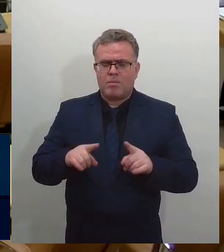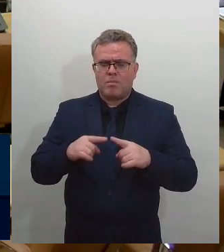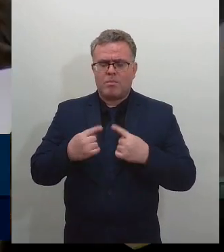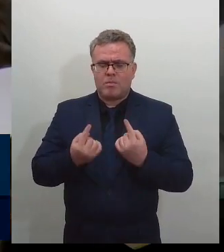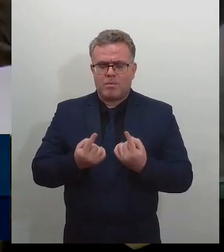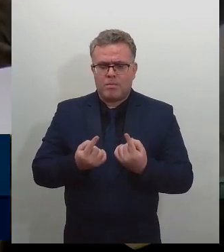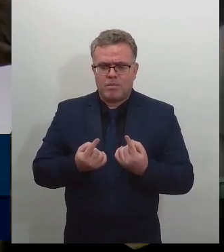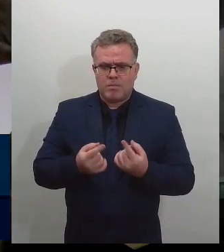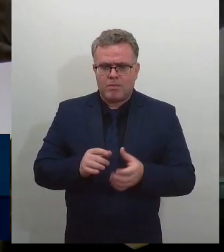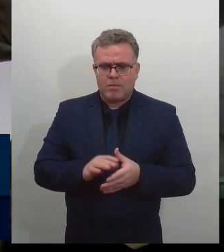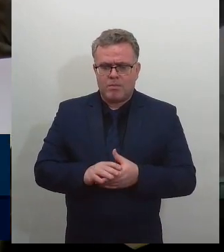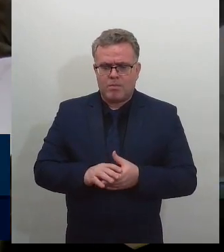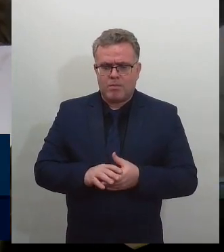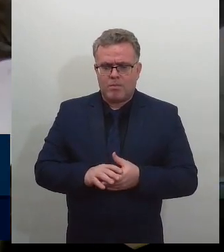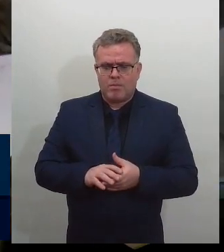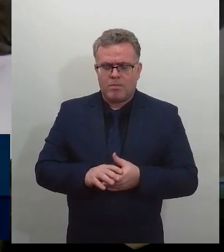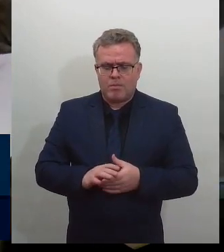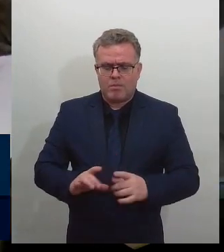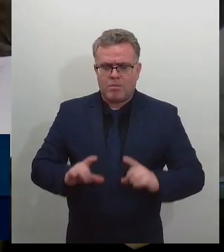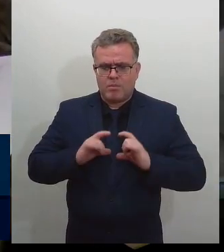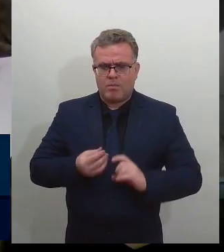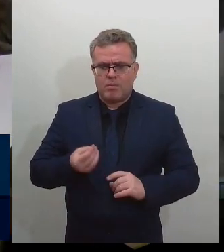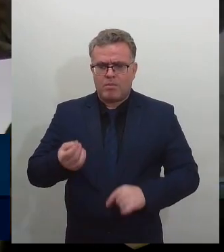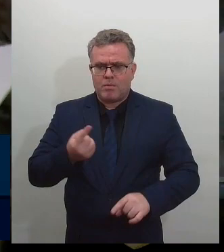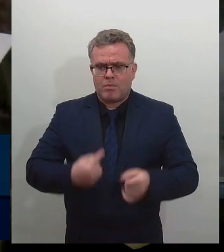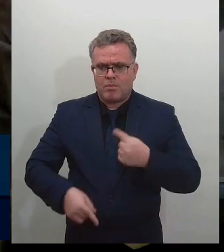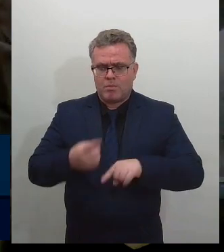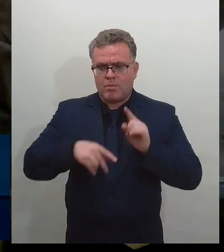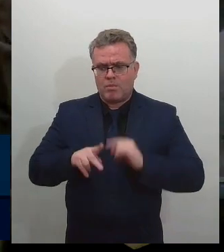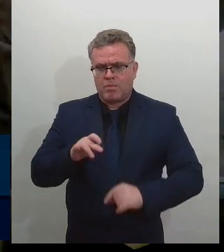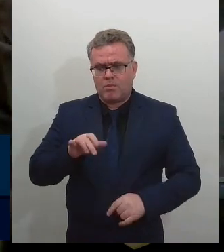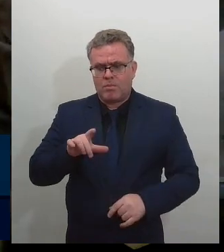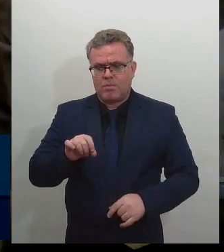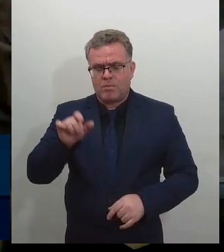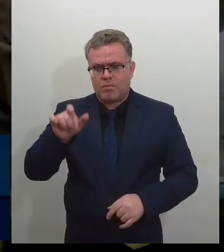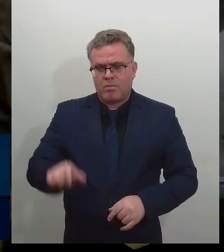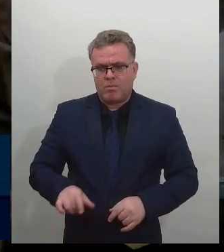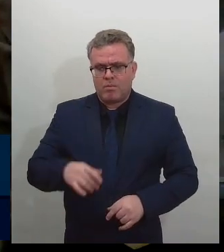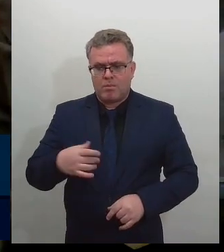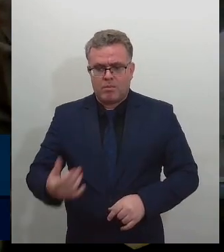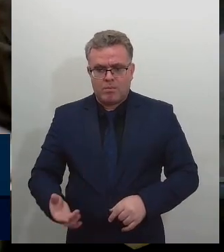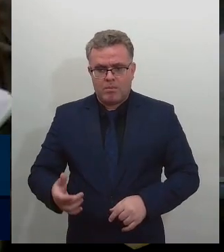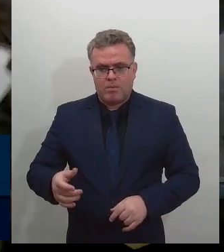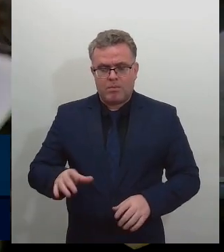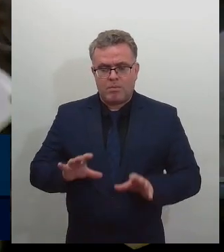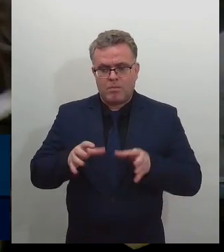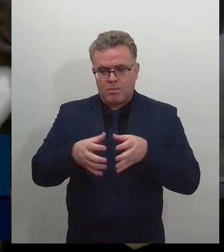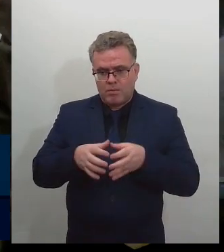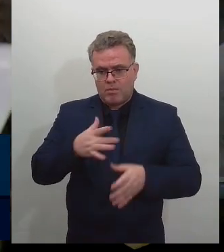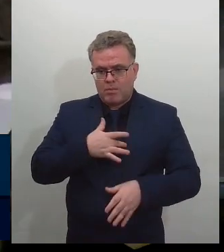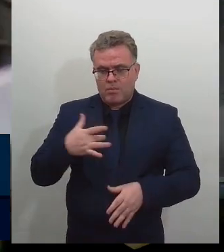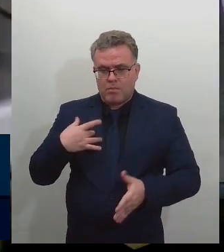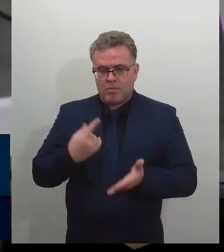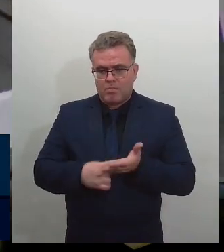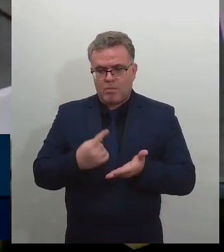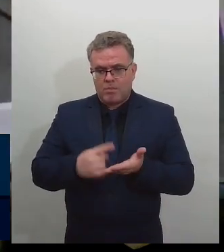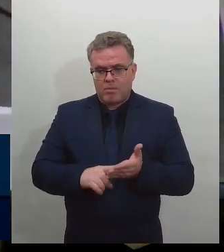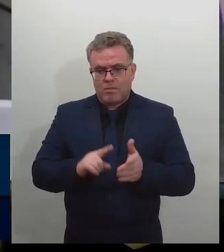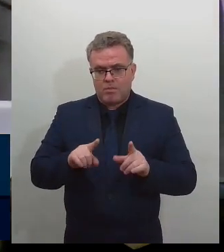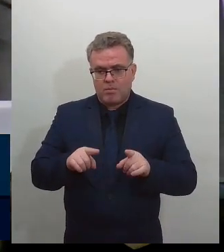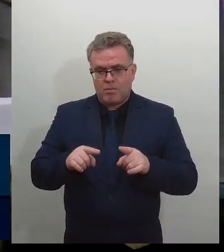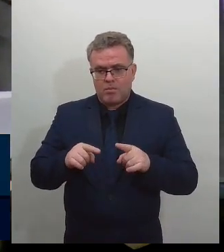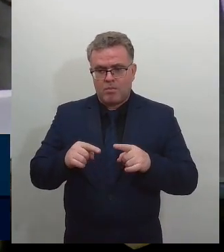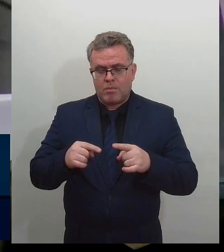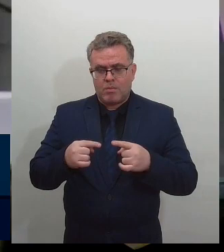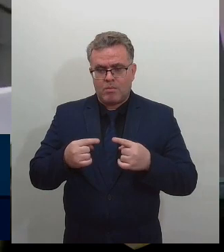de superação Flávio Primo, de autoria da Comissão de Saúde e Higiene Pessoal, e também convocando algumas sessões ao longo dessa semana e